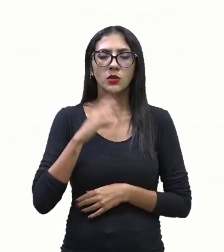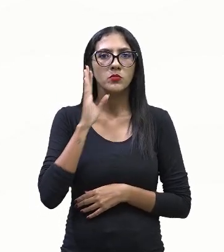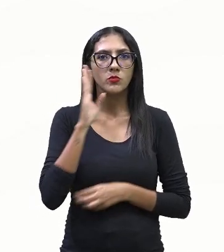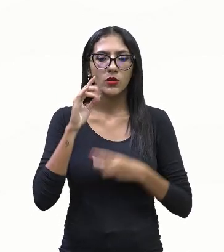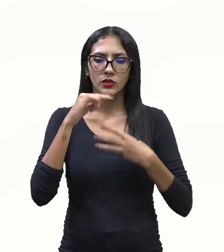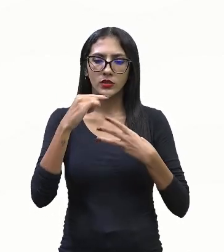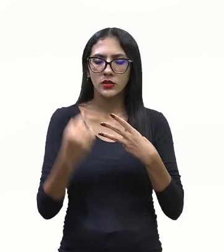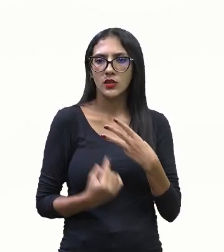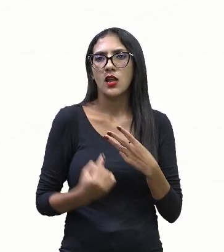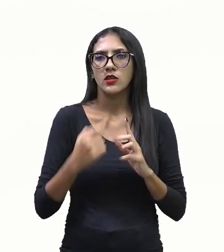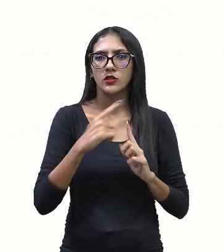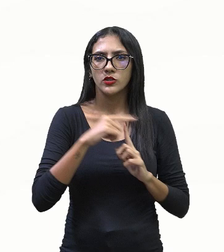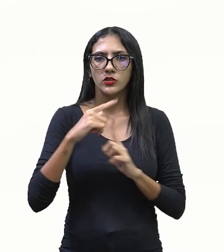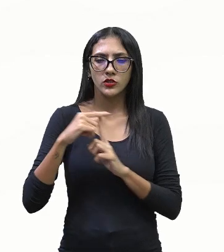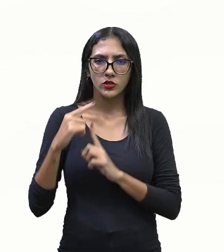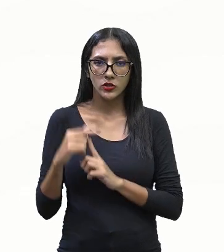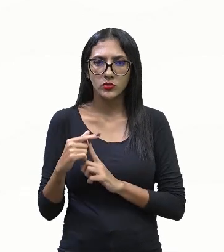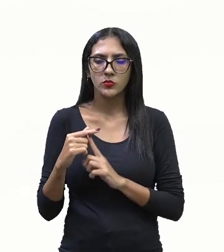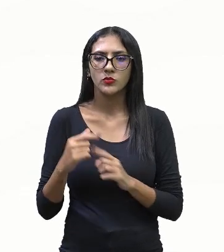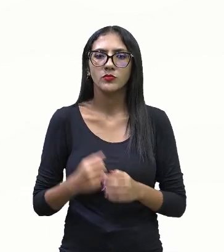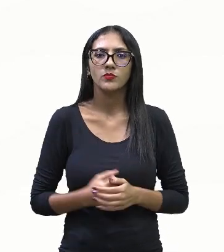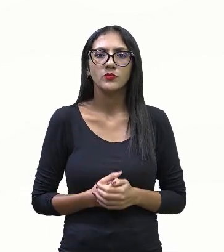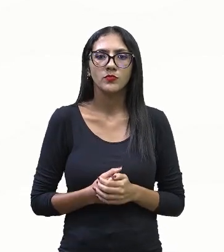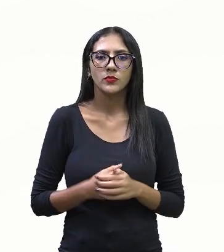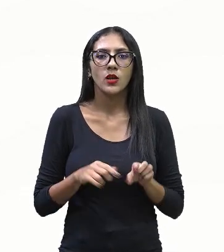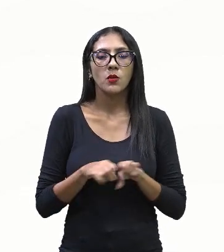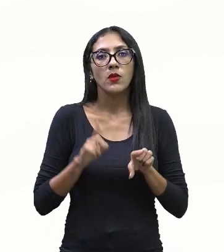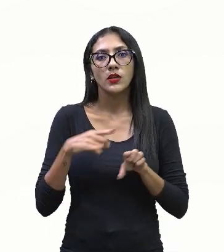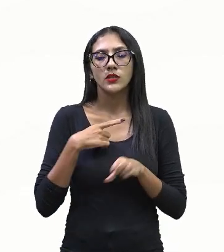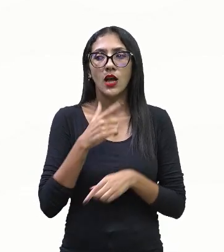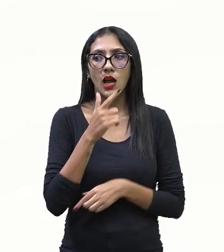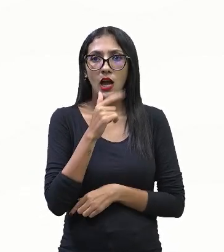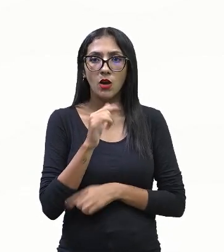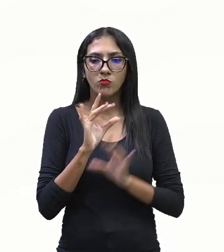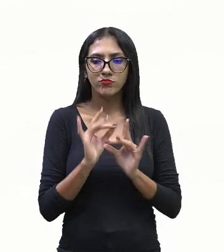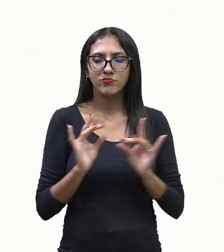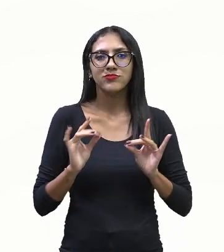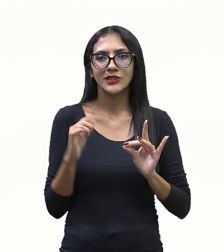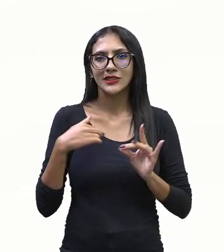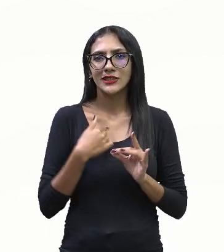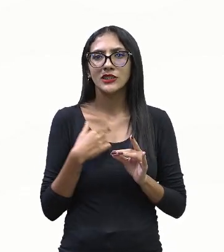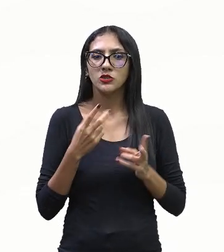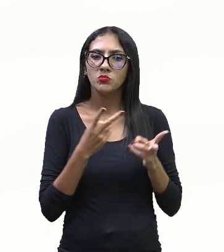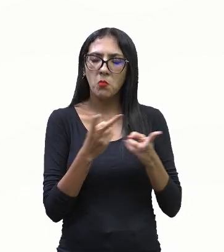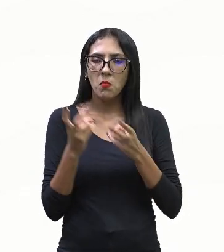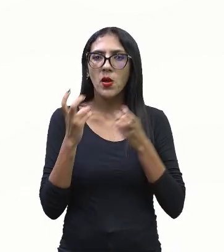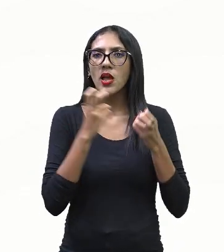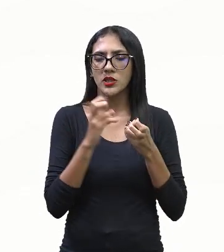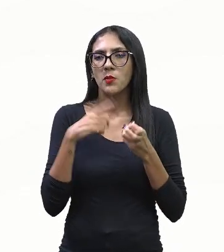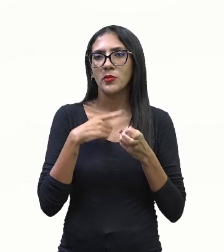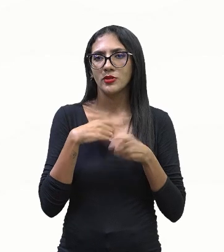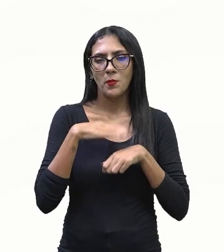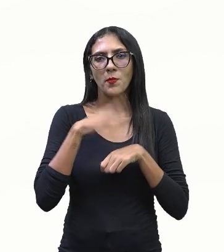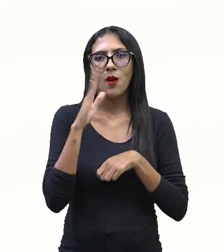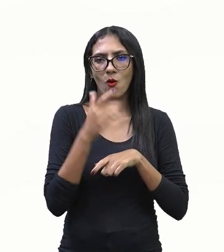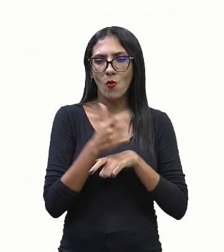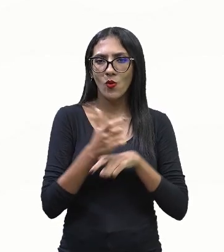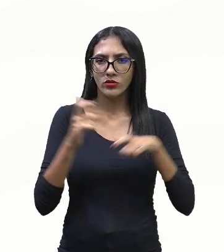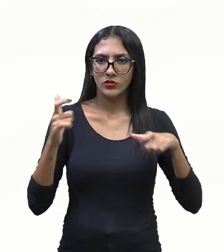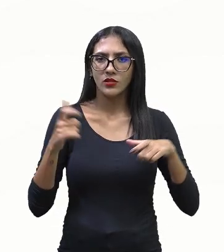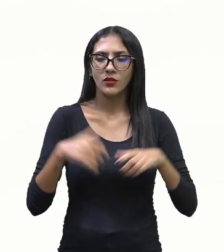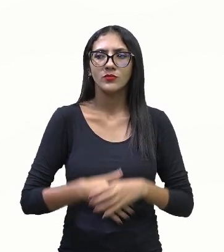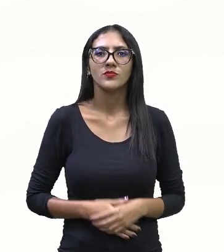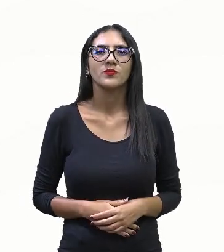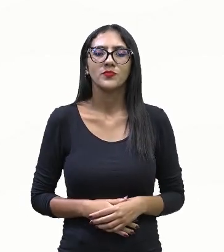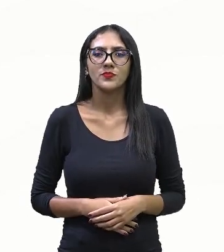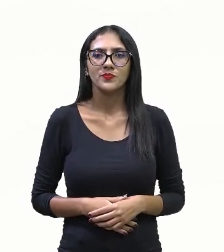estados físicos da matéria, mas a sua forma líquida é a que a gente consegue observar mais, né? Aí, o que acontece,